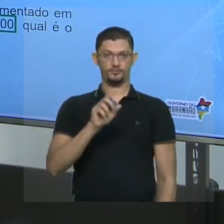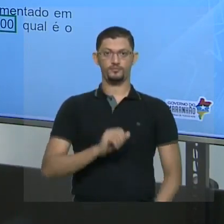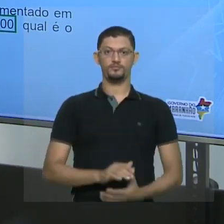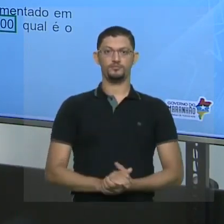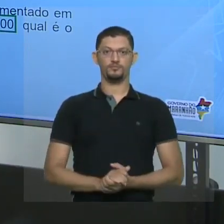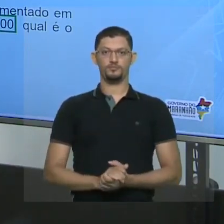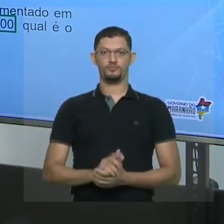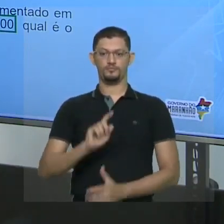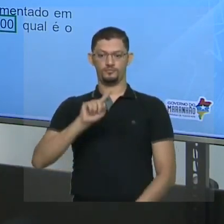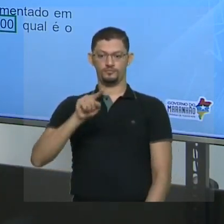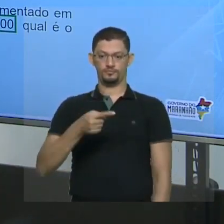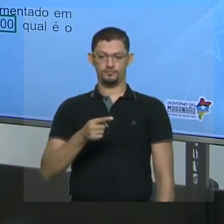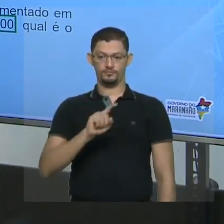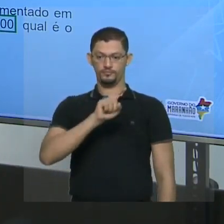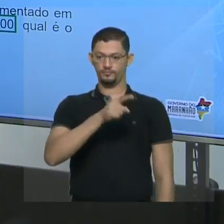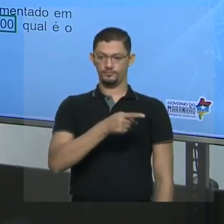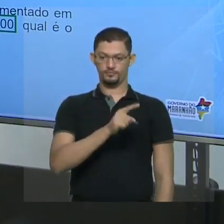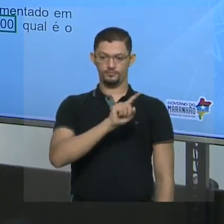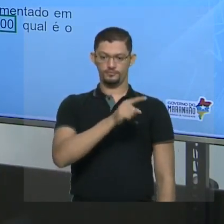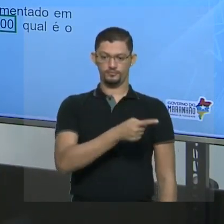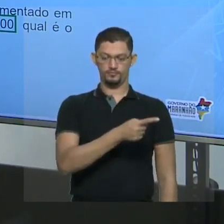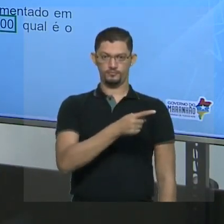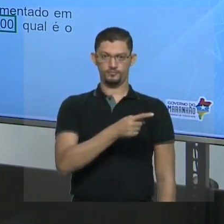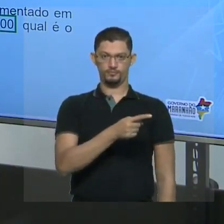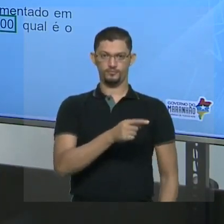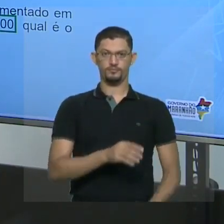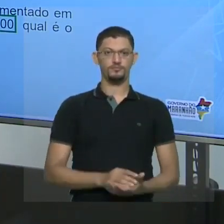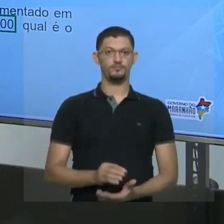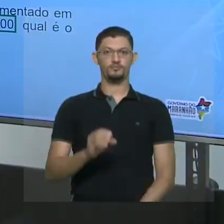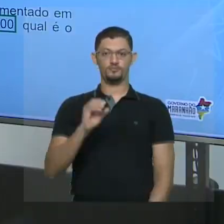duas casas para a esquerda. E isso vai me dar